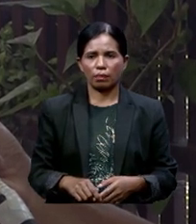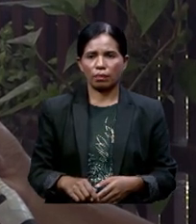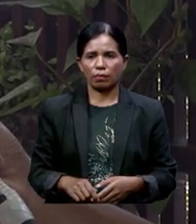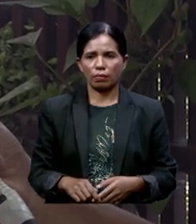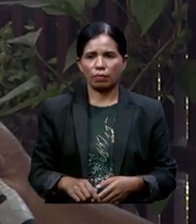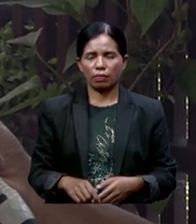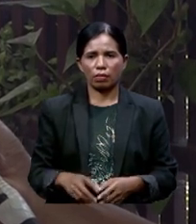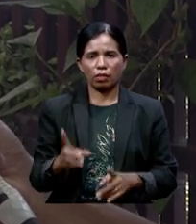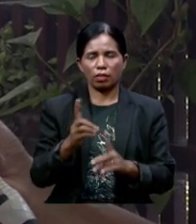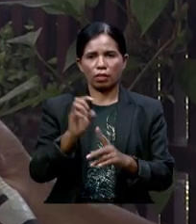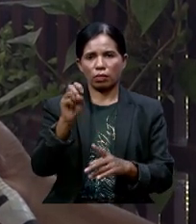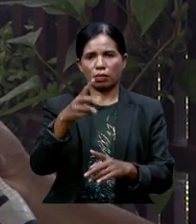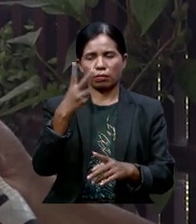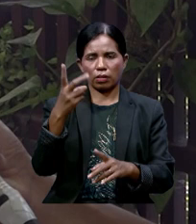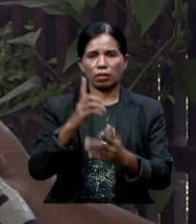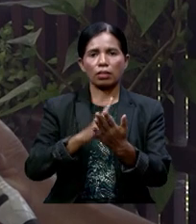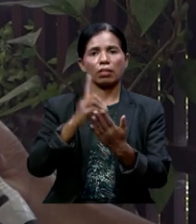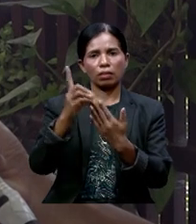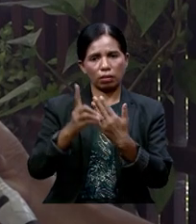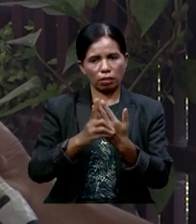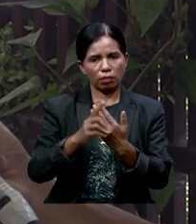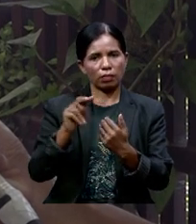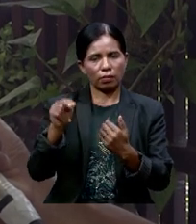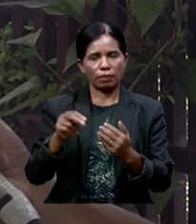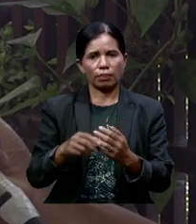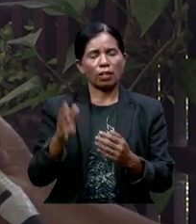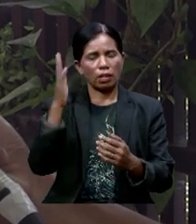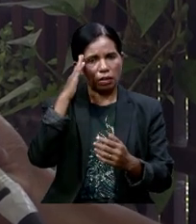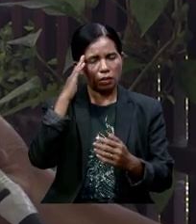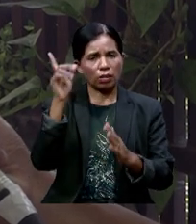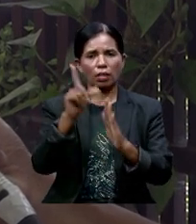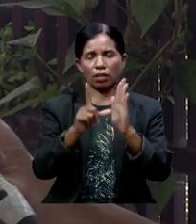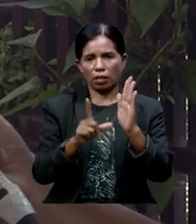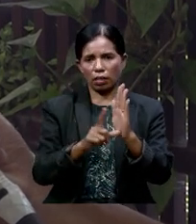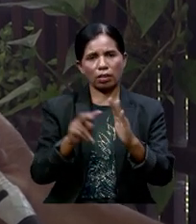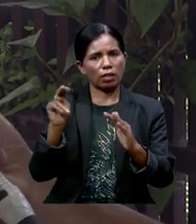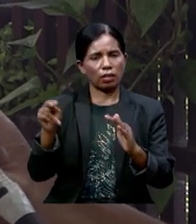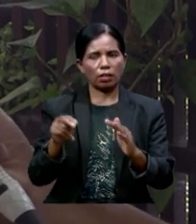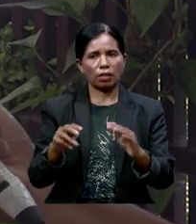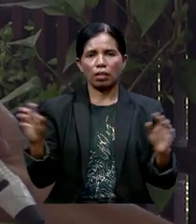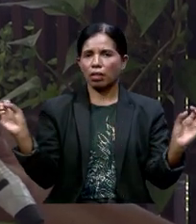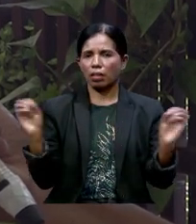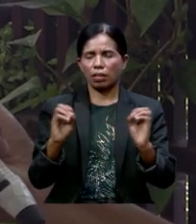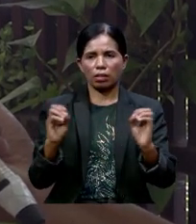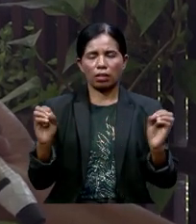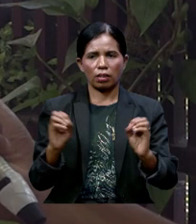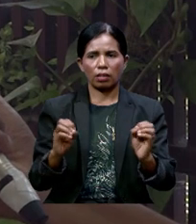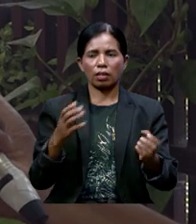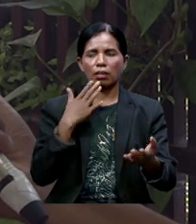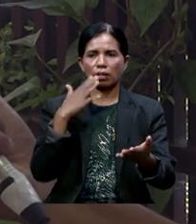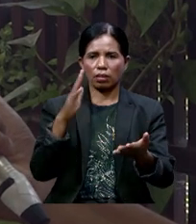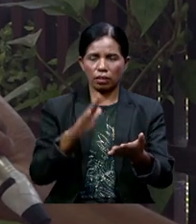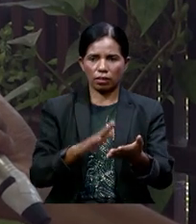dia 12 de dezembro, né? Nia hanoin kala lei dané né, lá e dia